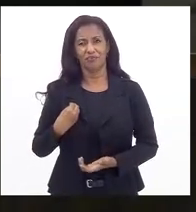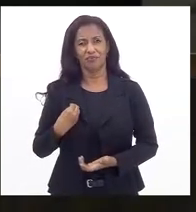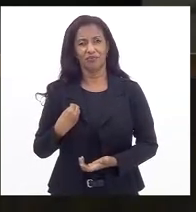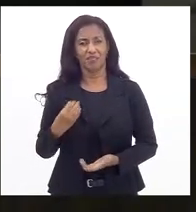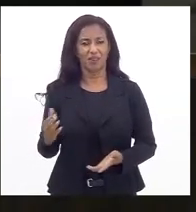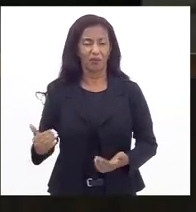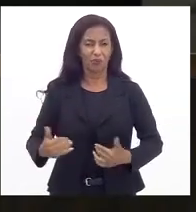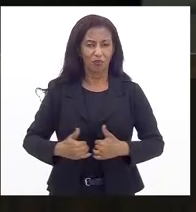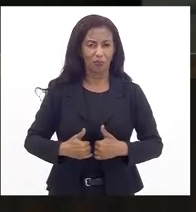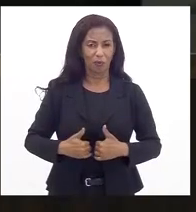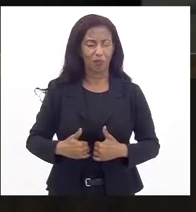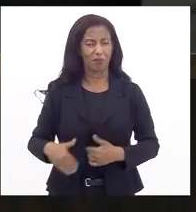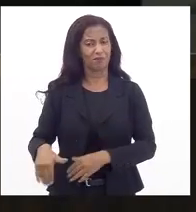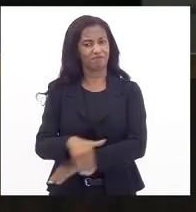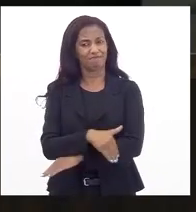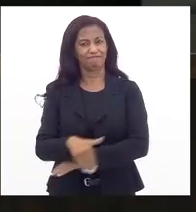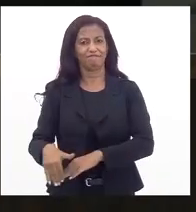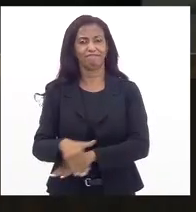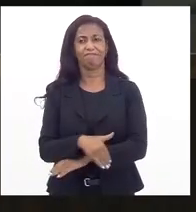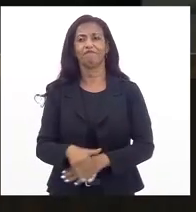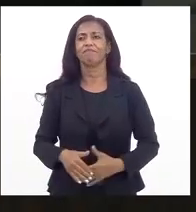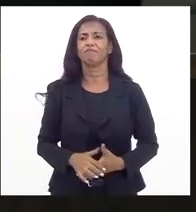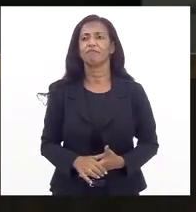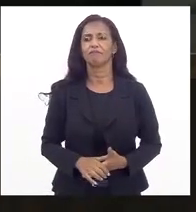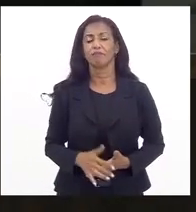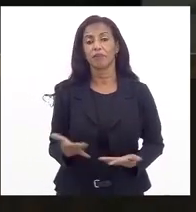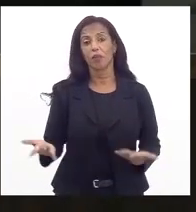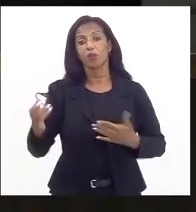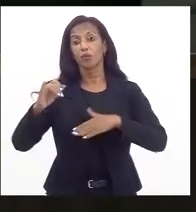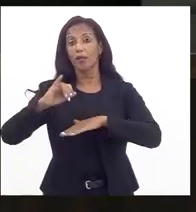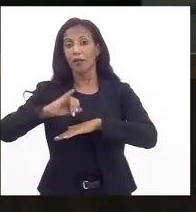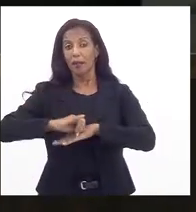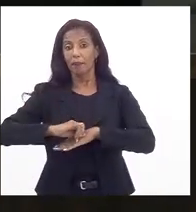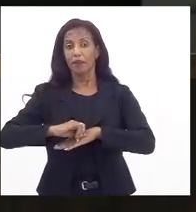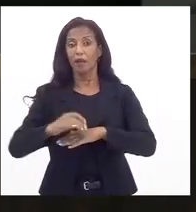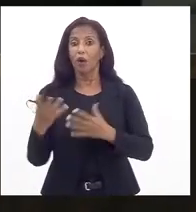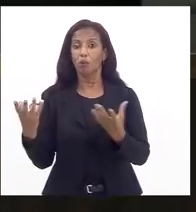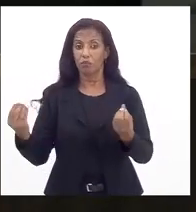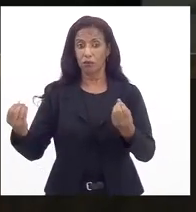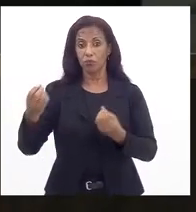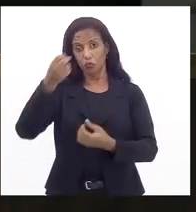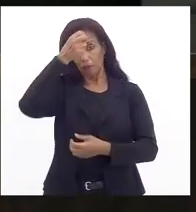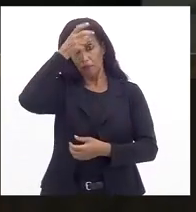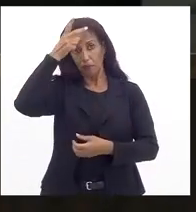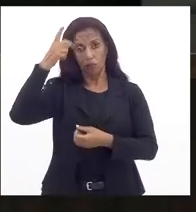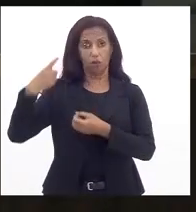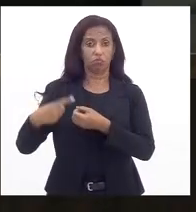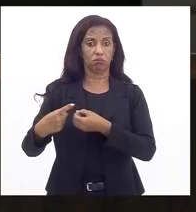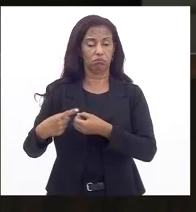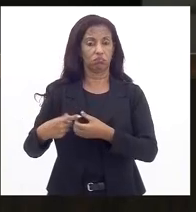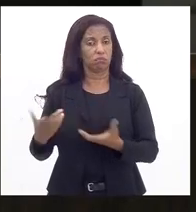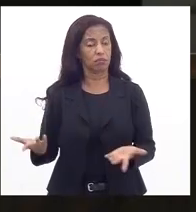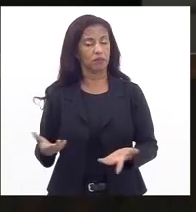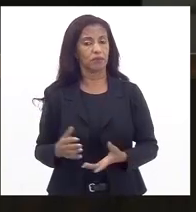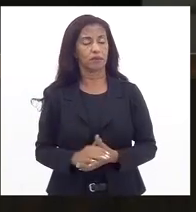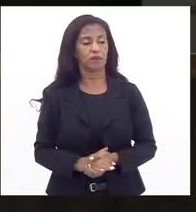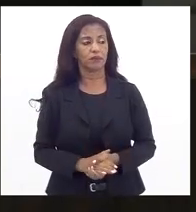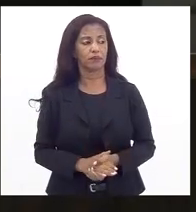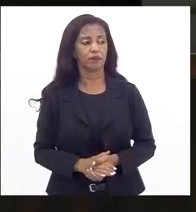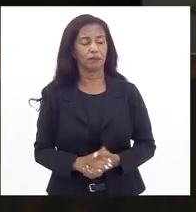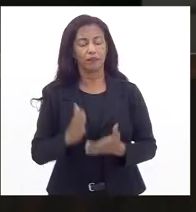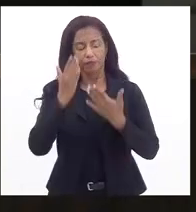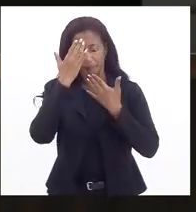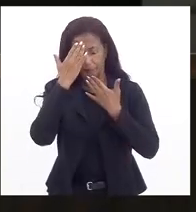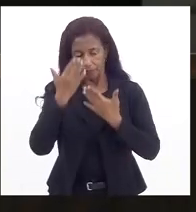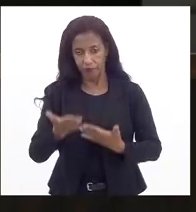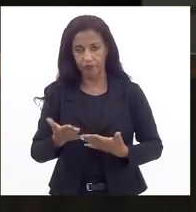necessidade fome não só na capital do Rio ou em muitos municípios do Brasil é primeiro